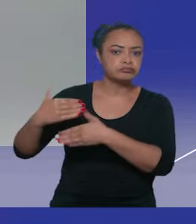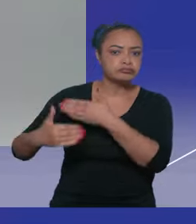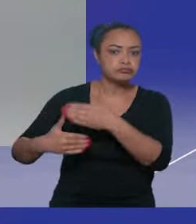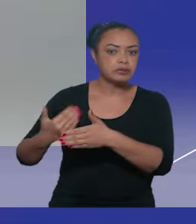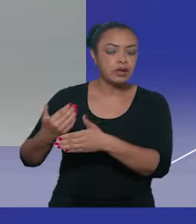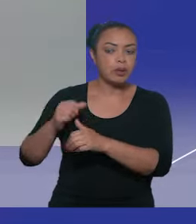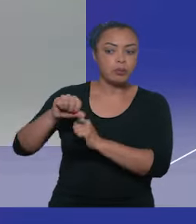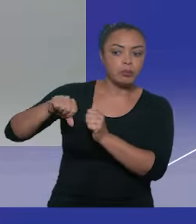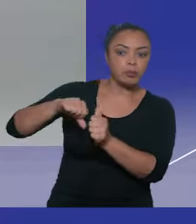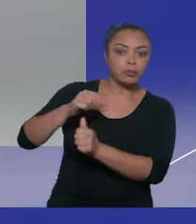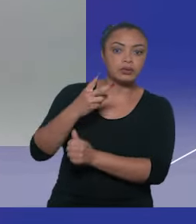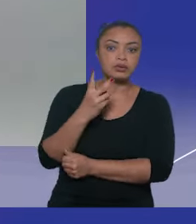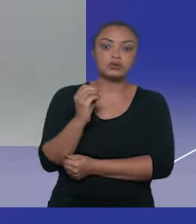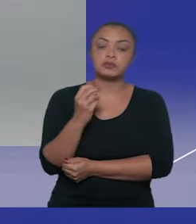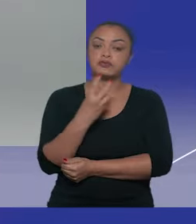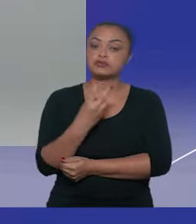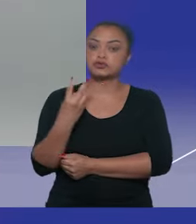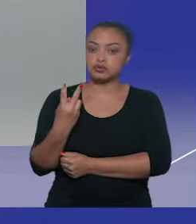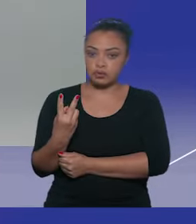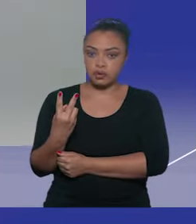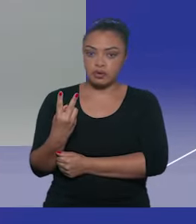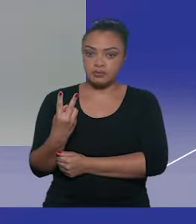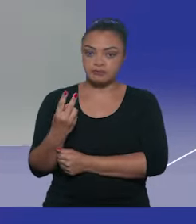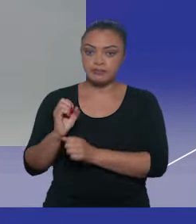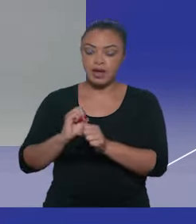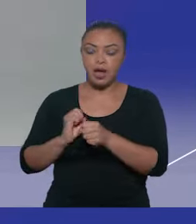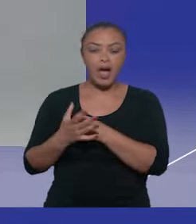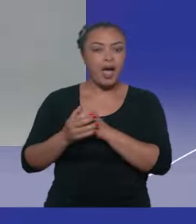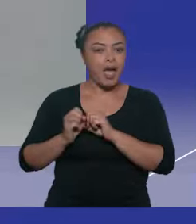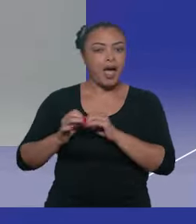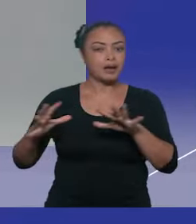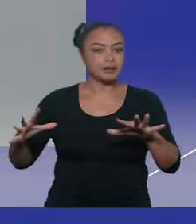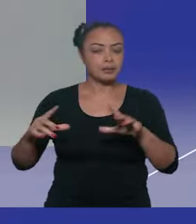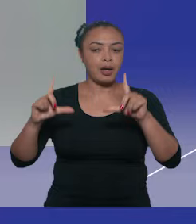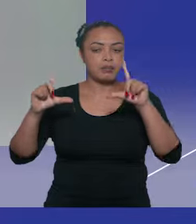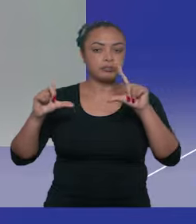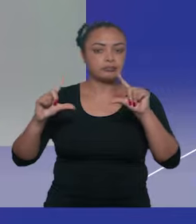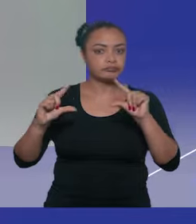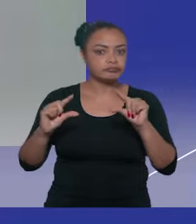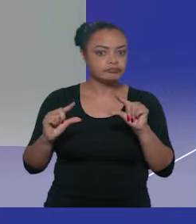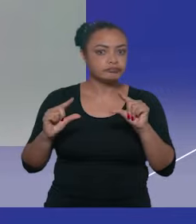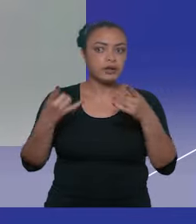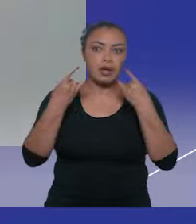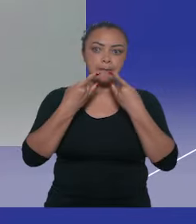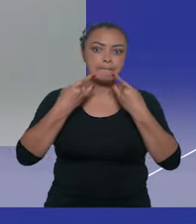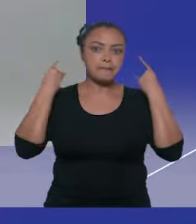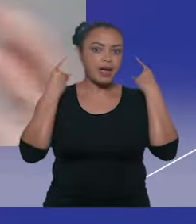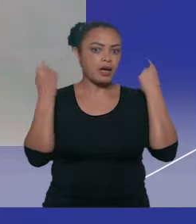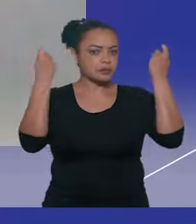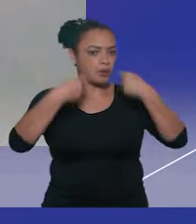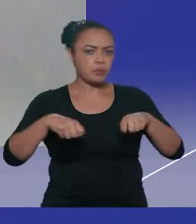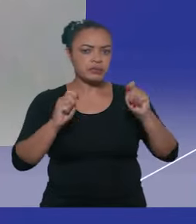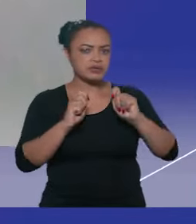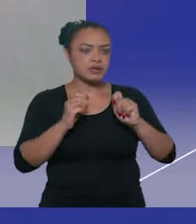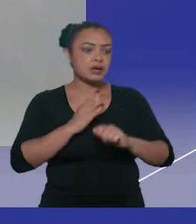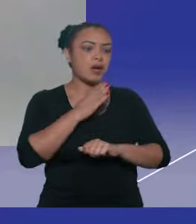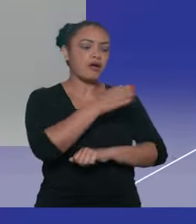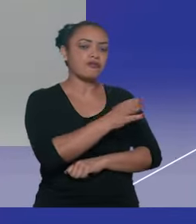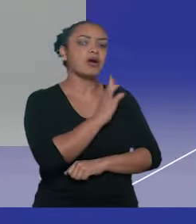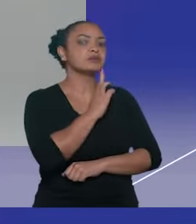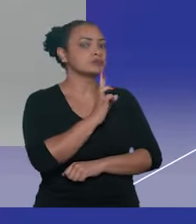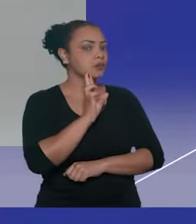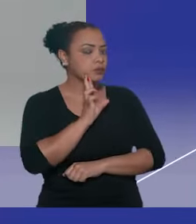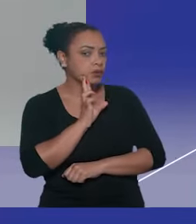entrando em 2022, as restrições à pandemia, elas começam a diminuir. Não precisa mais usar máscara, mais pessoas podem